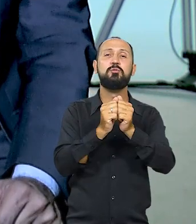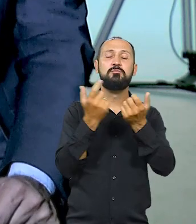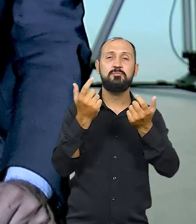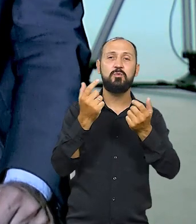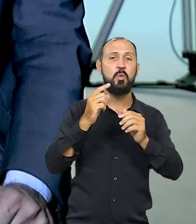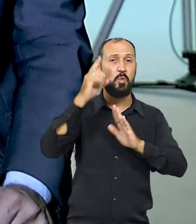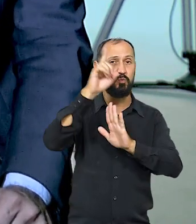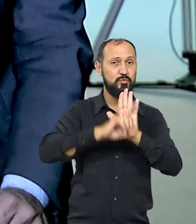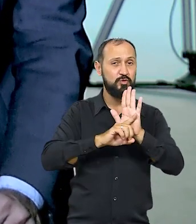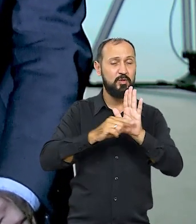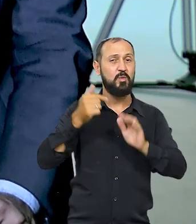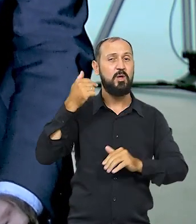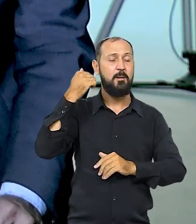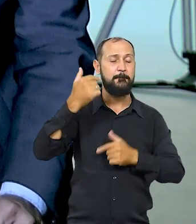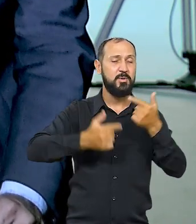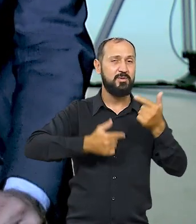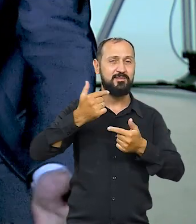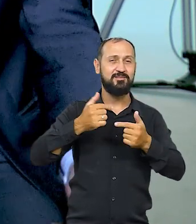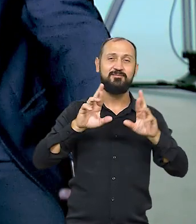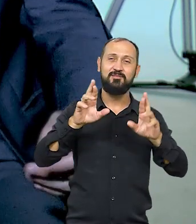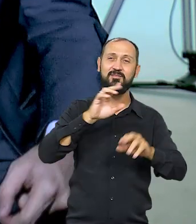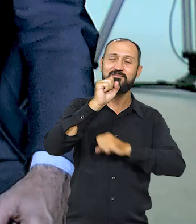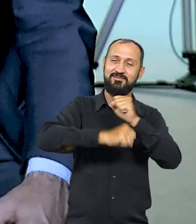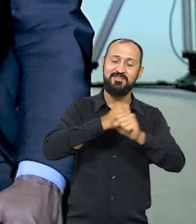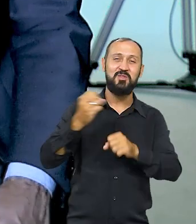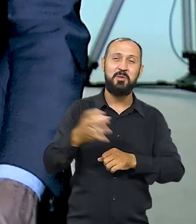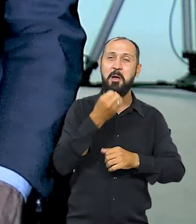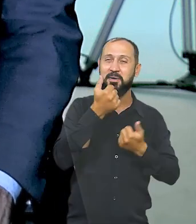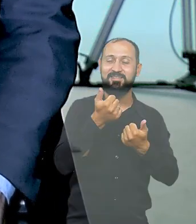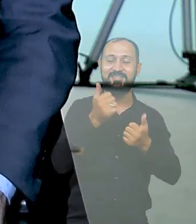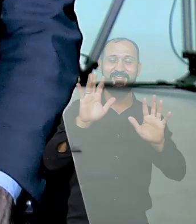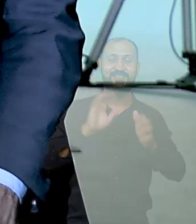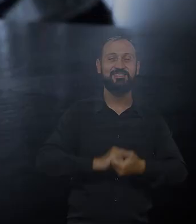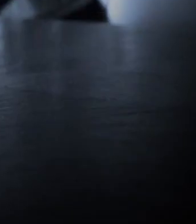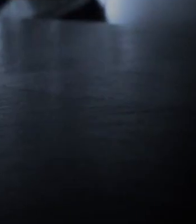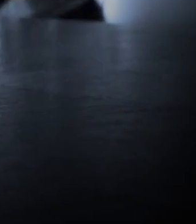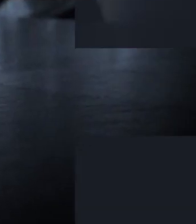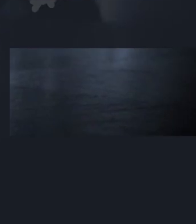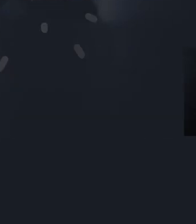cruzamento entre o direito e a política. Feliz Ano Novo a todos e até lá!